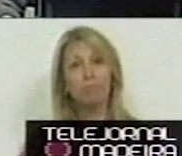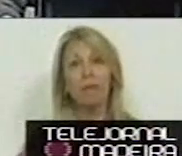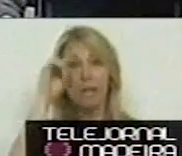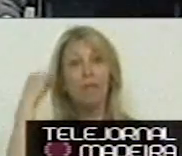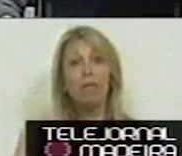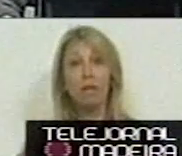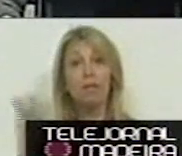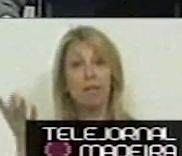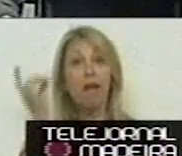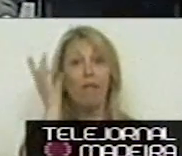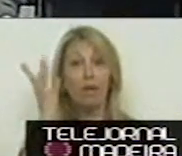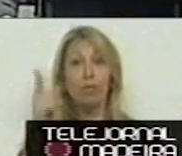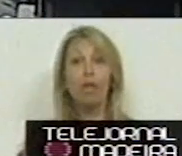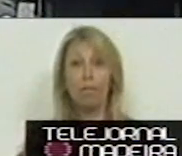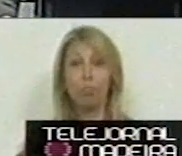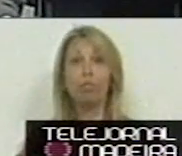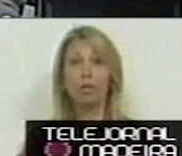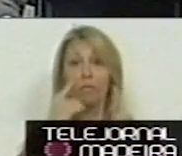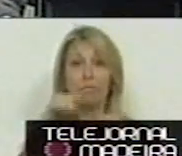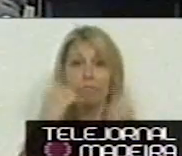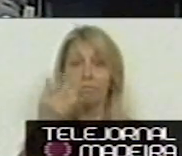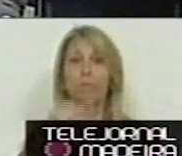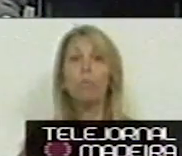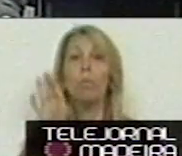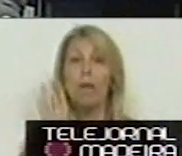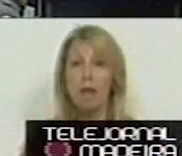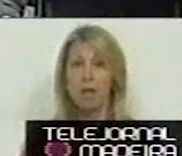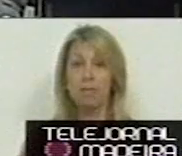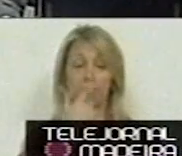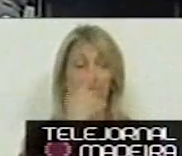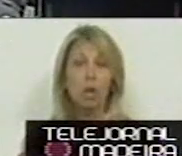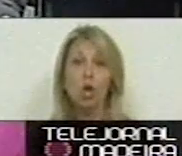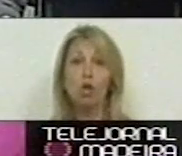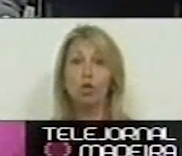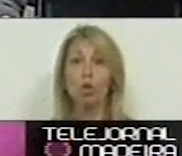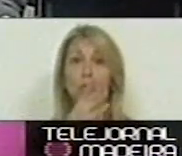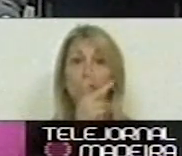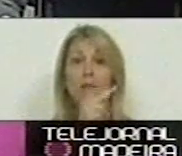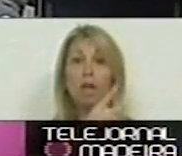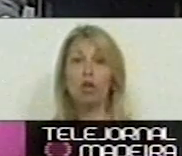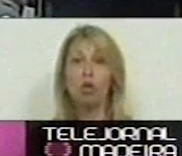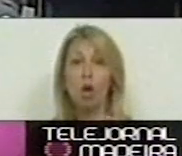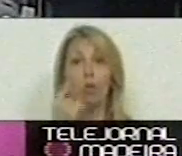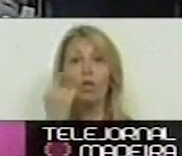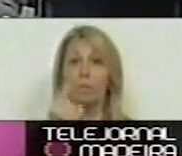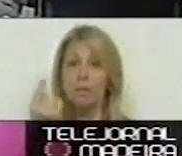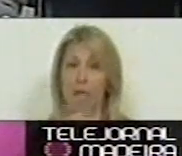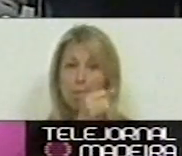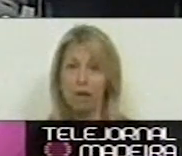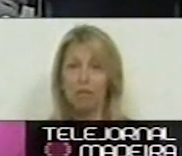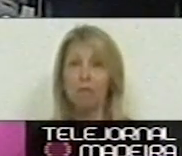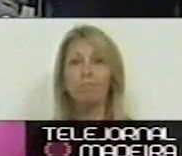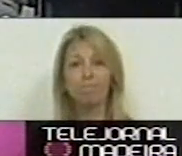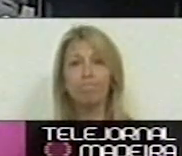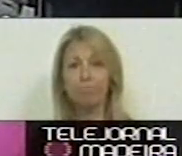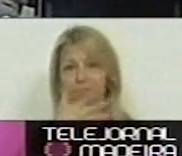da política. Eu manifesto ao PS, na pessoa do senhor deputado António José Seguro, em especial, o meu